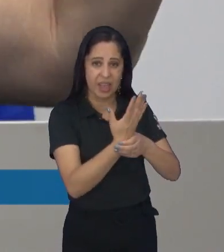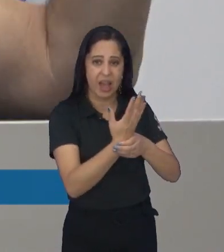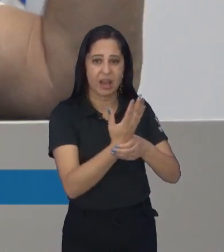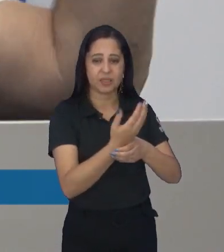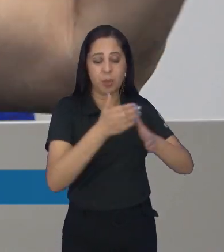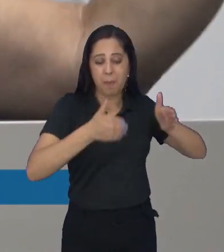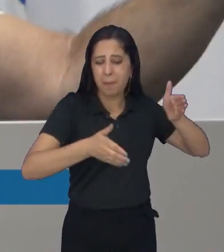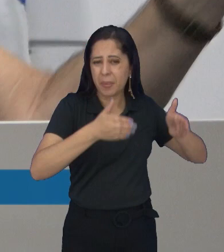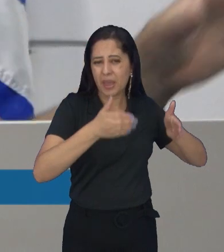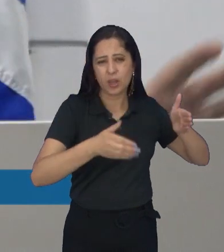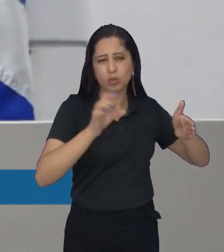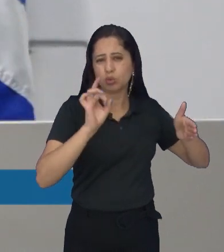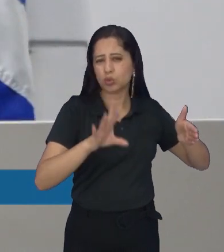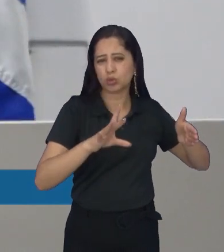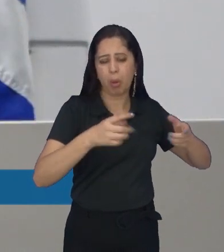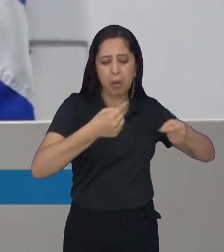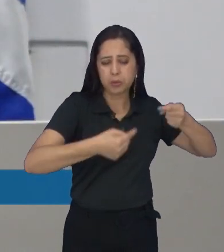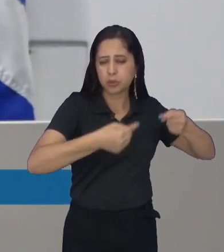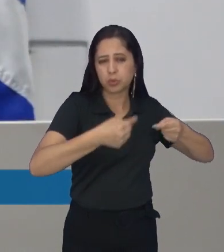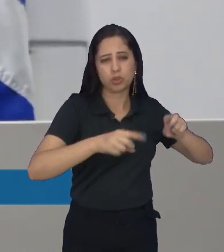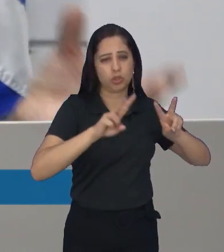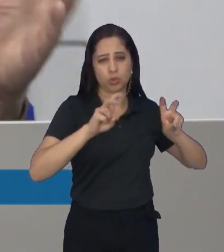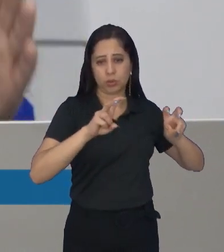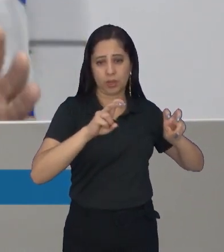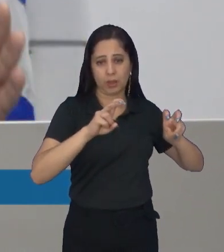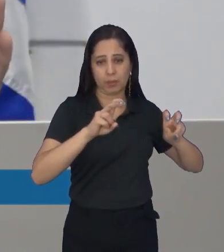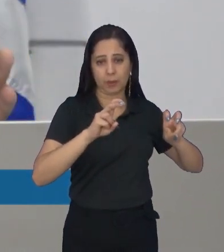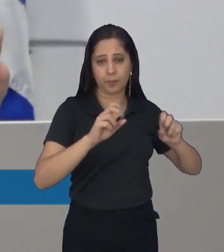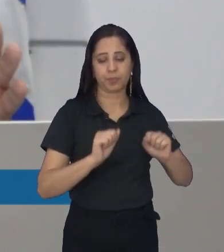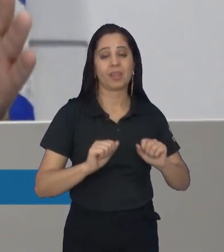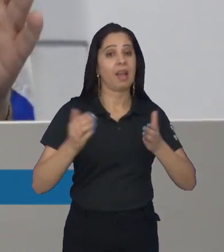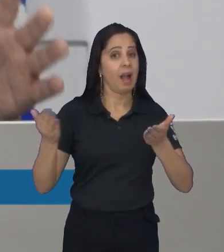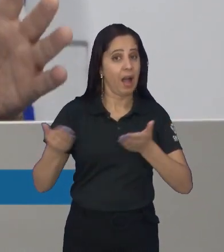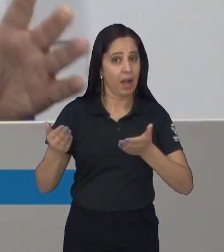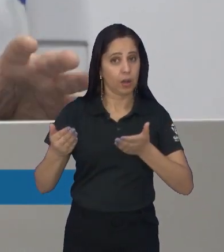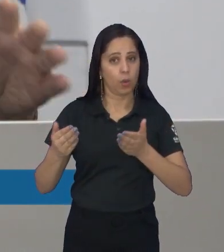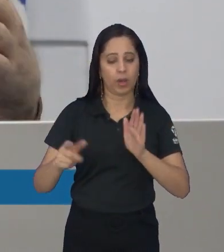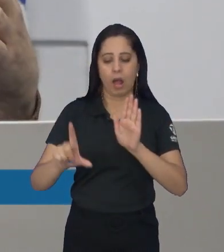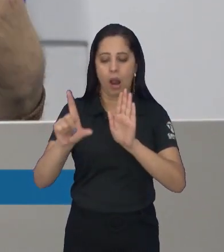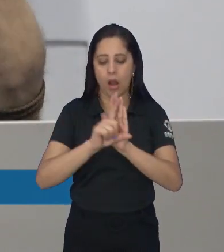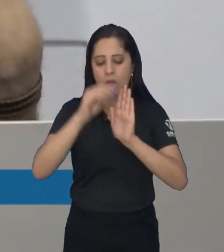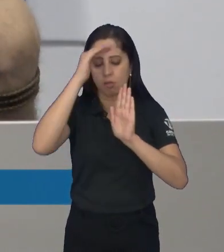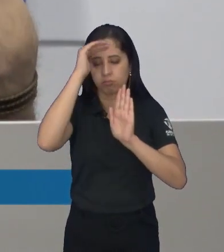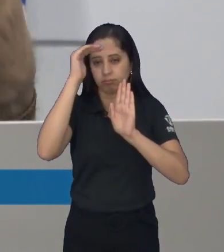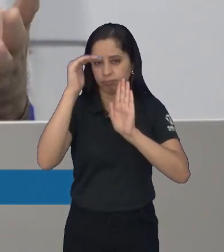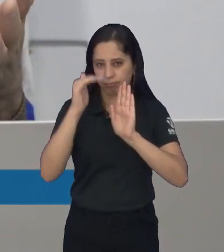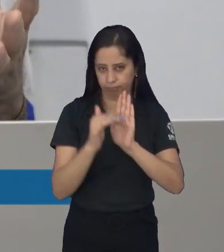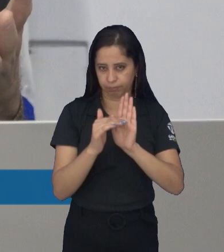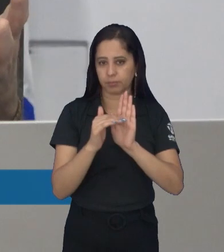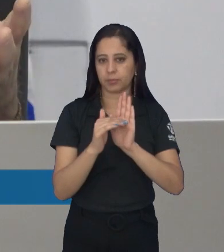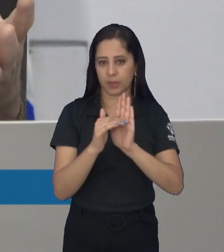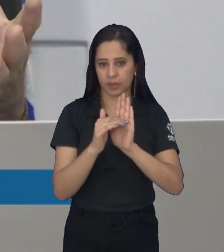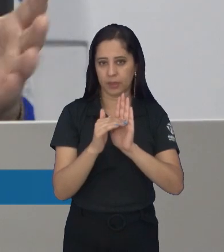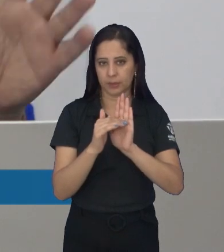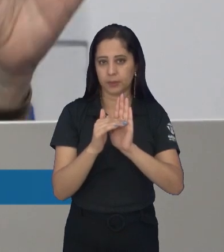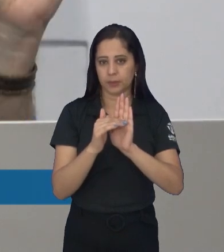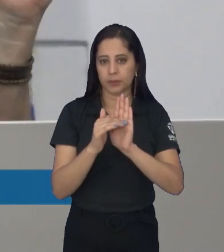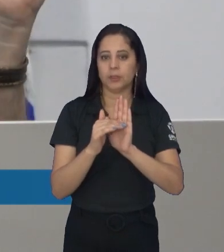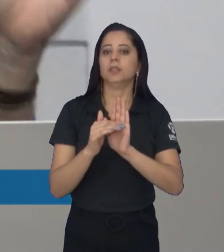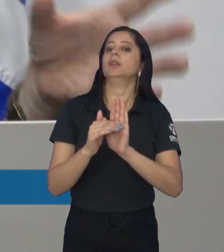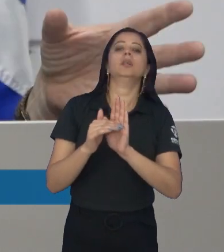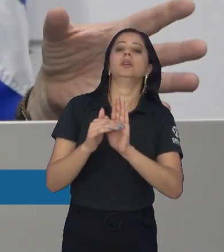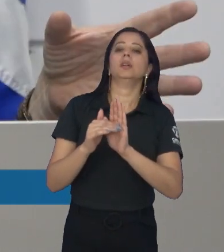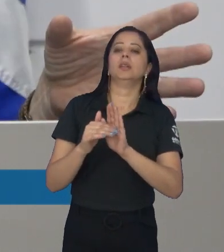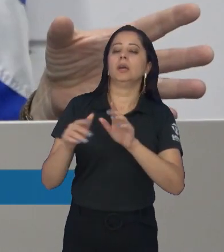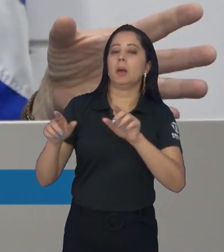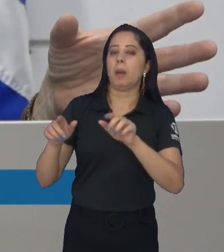transitória para discussão daquele plano diretor agora a aplicabilidade das que que diz respeito à política de Urbanismo da cidade